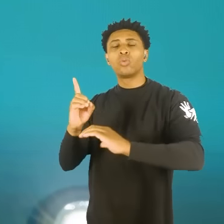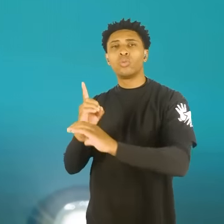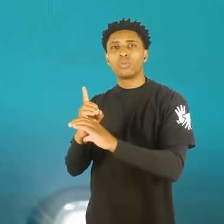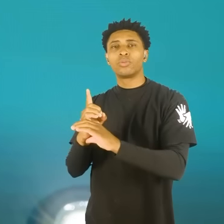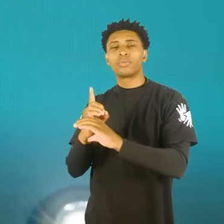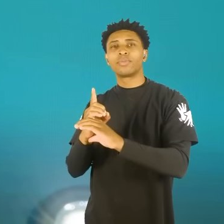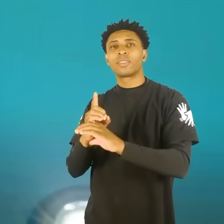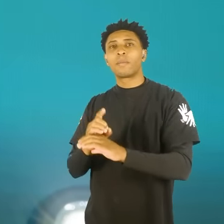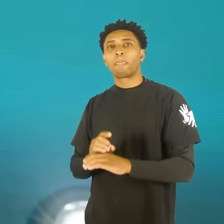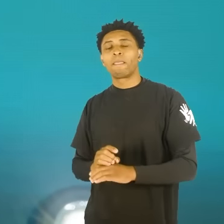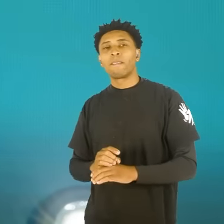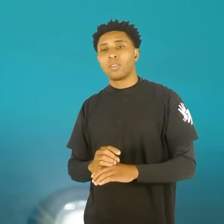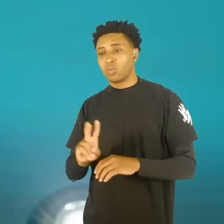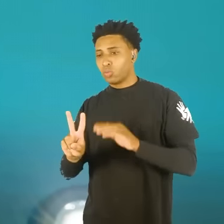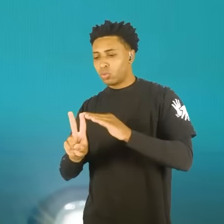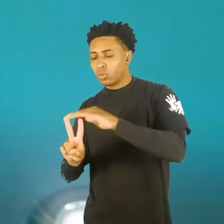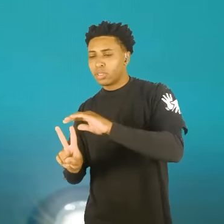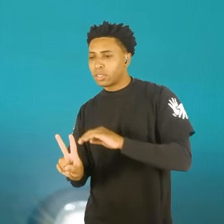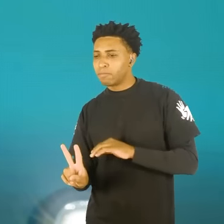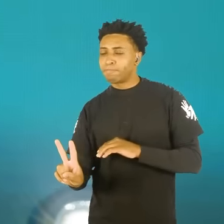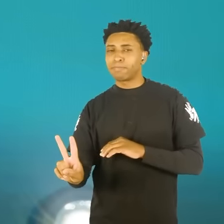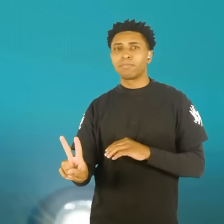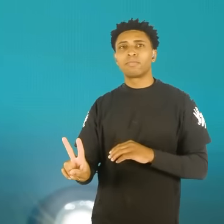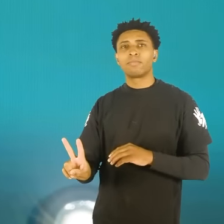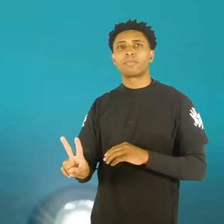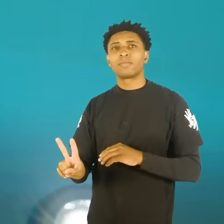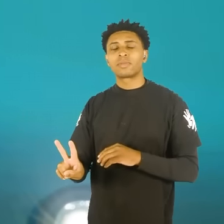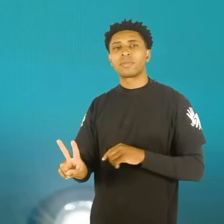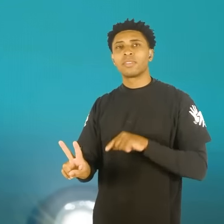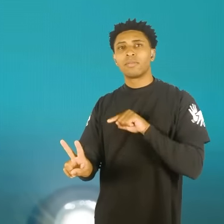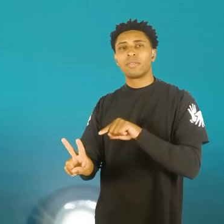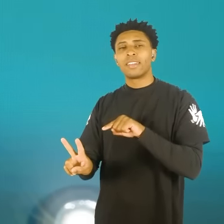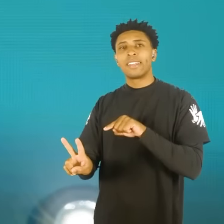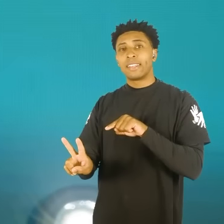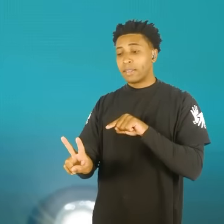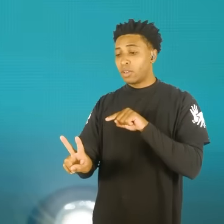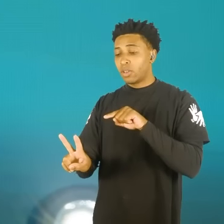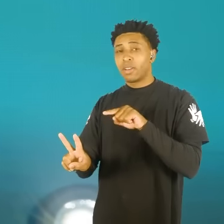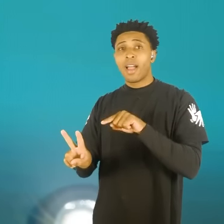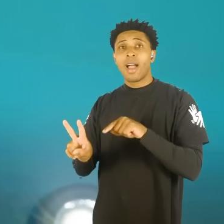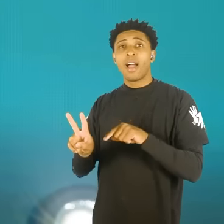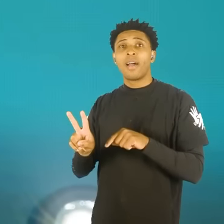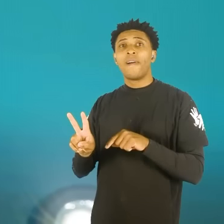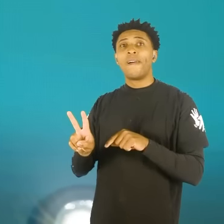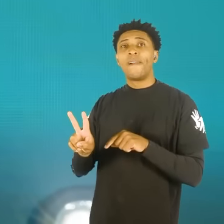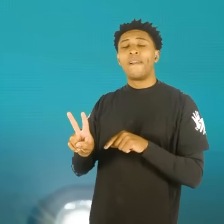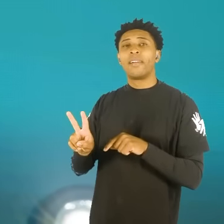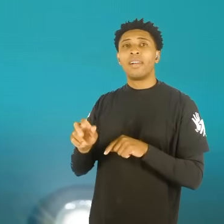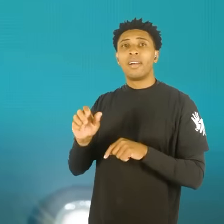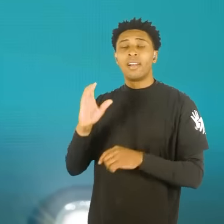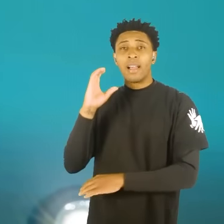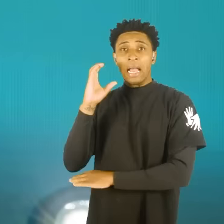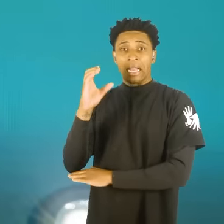texto. São homens, e agora fora da tutela do pai e da mãe, eles vão entregar a Deus uma